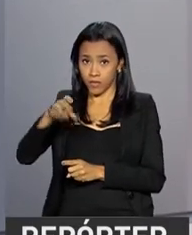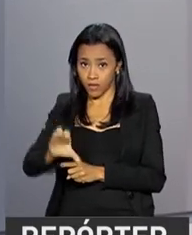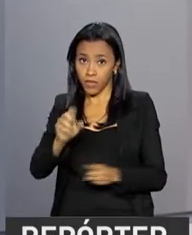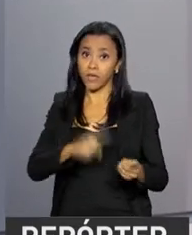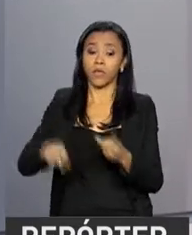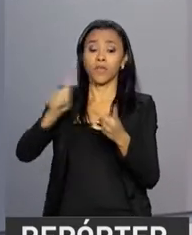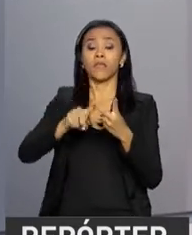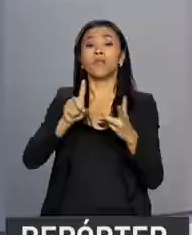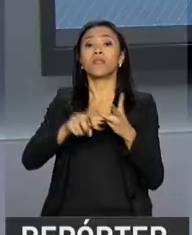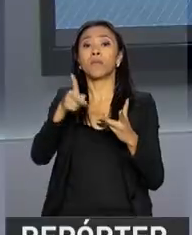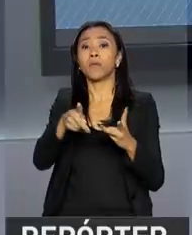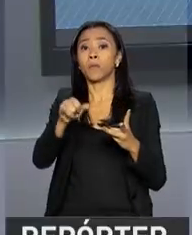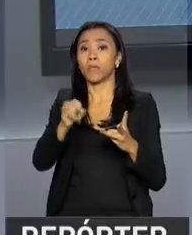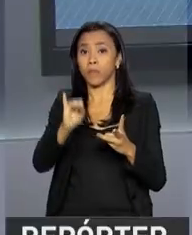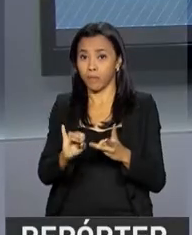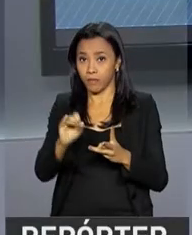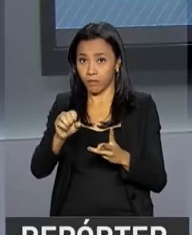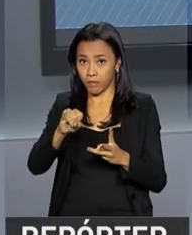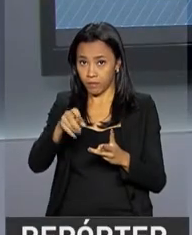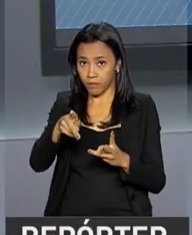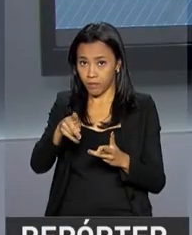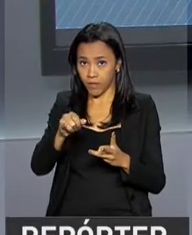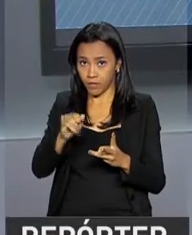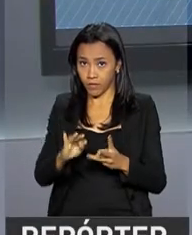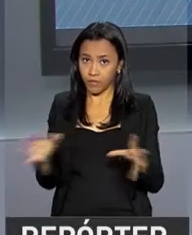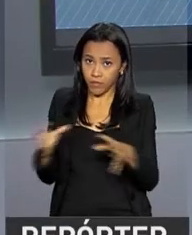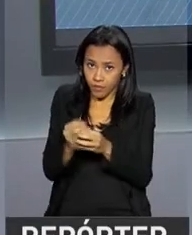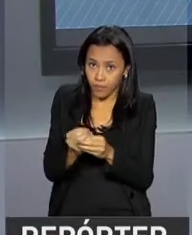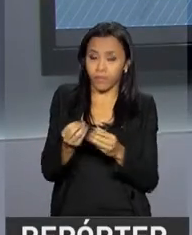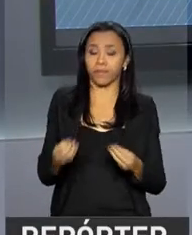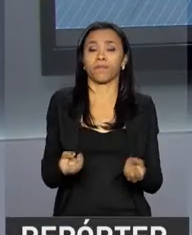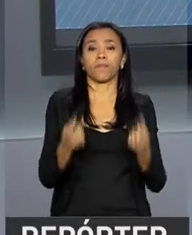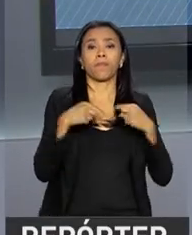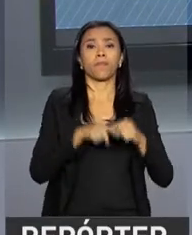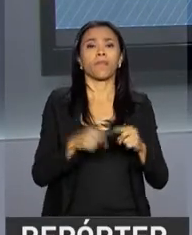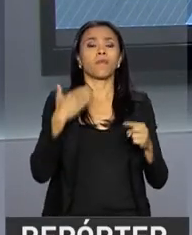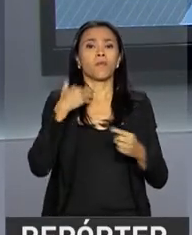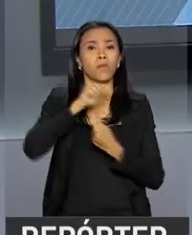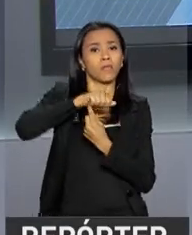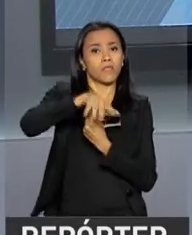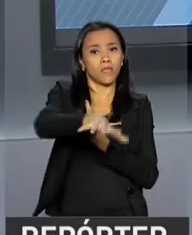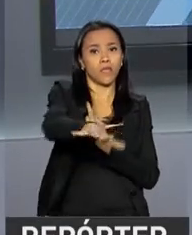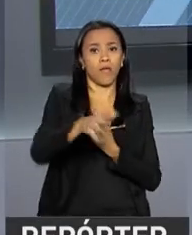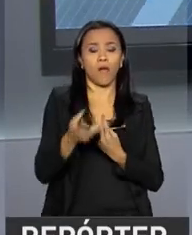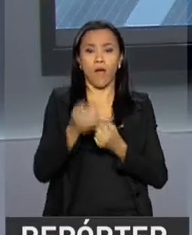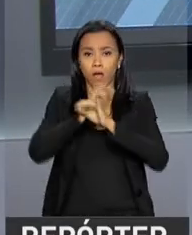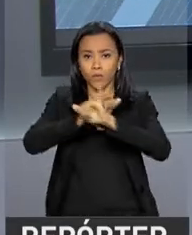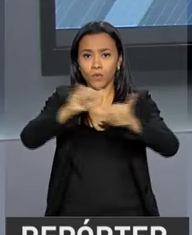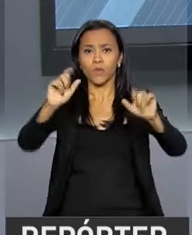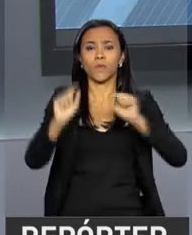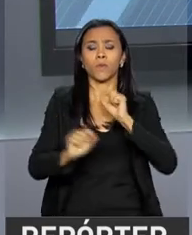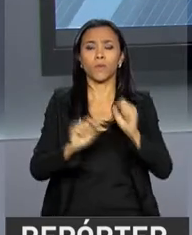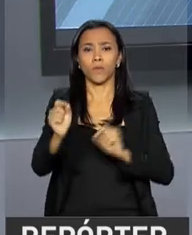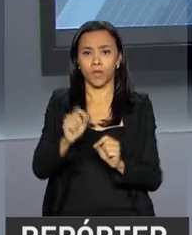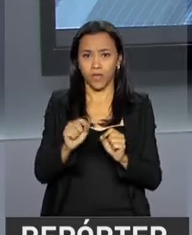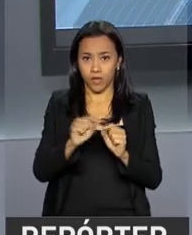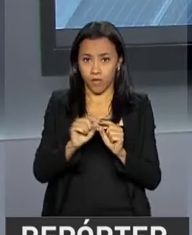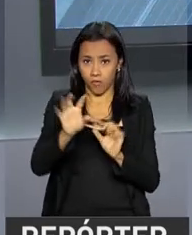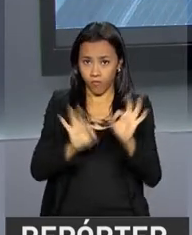dois anos antes o banco central divulgou hoje o boletim focus com as projeções do mercado financeiro